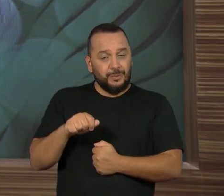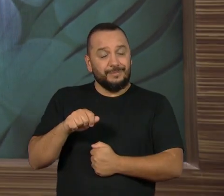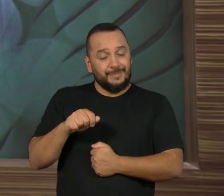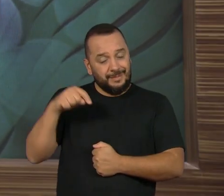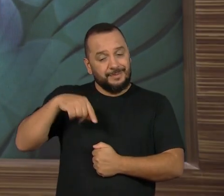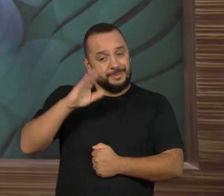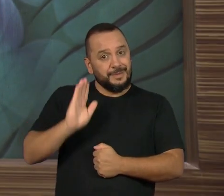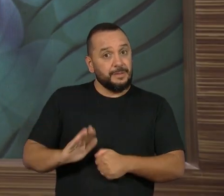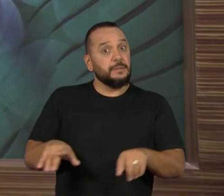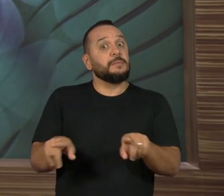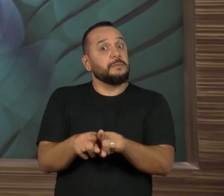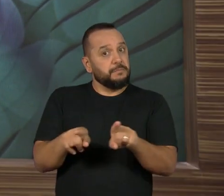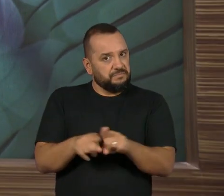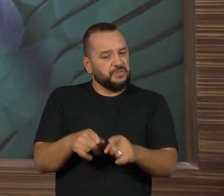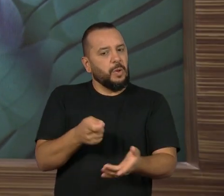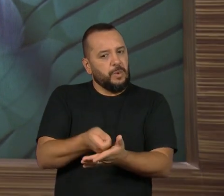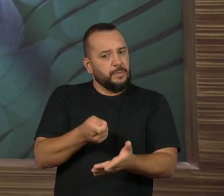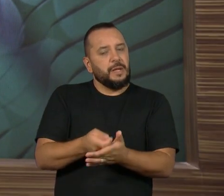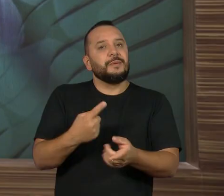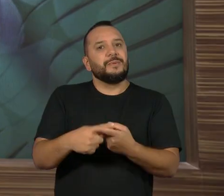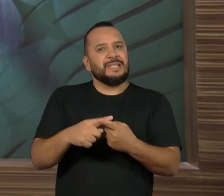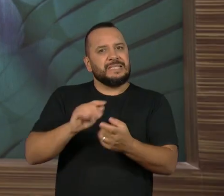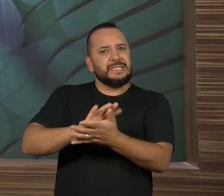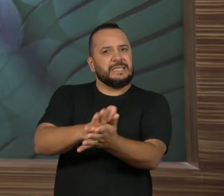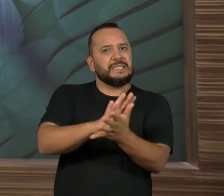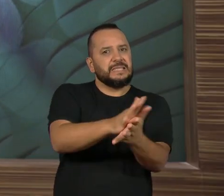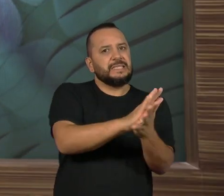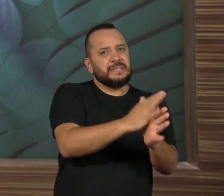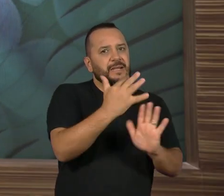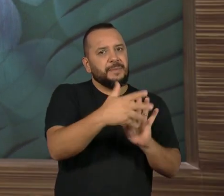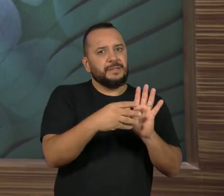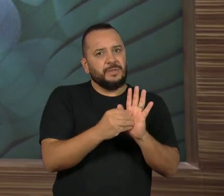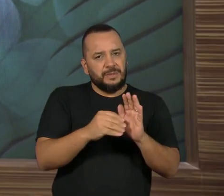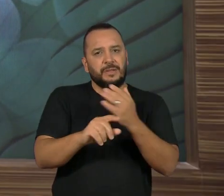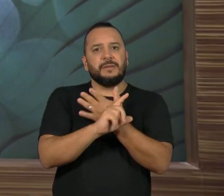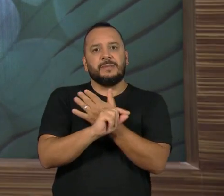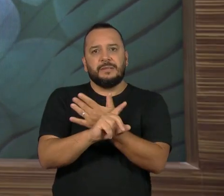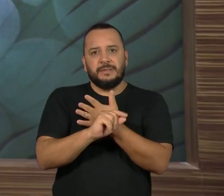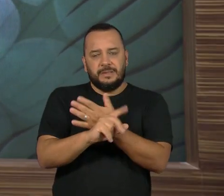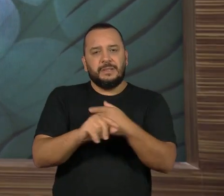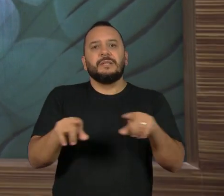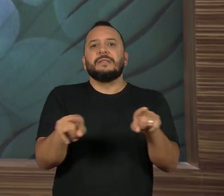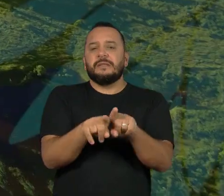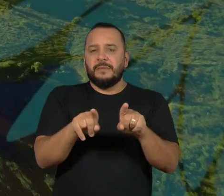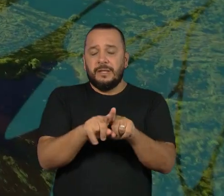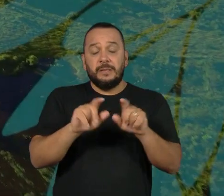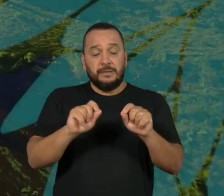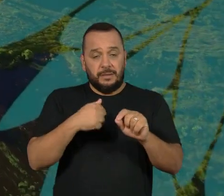será cobrado pela devastação de biomas como a Amazônia, Pantanal e Cerrado.